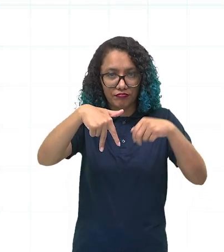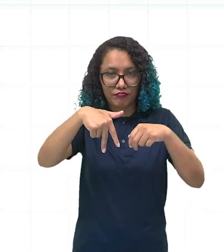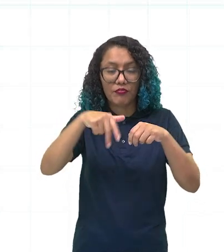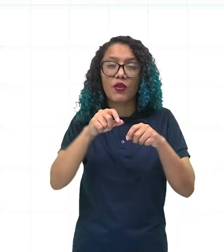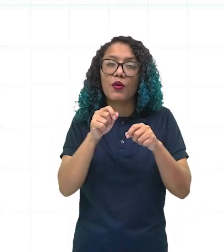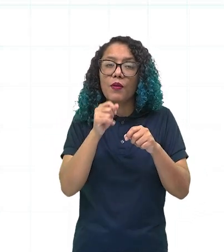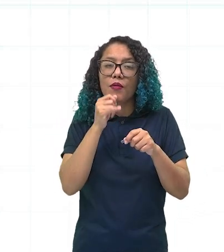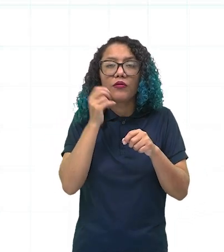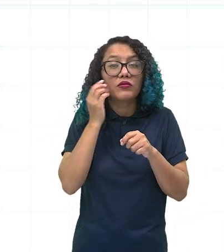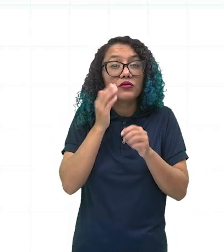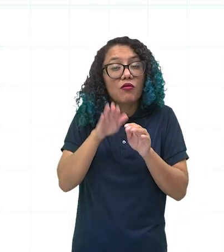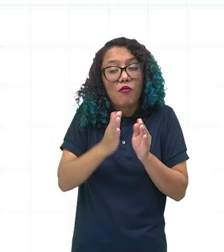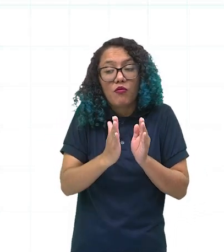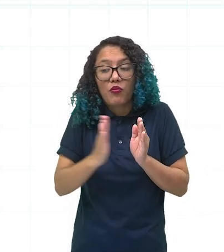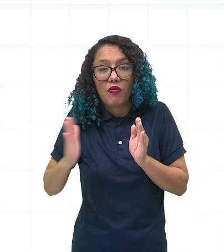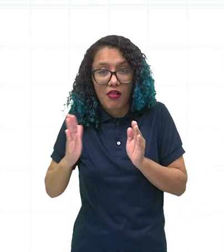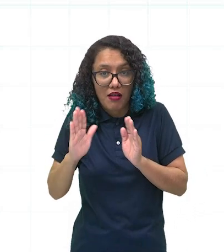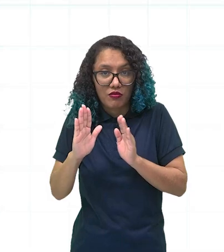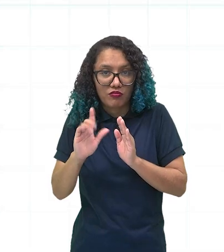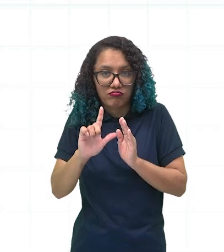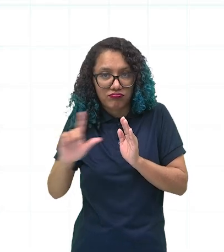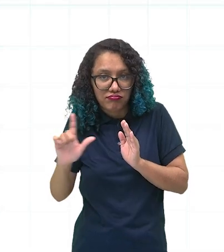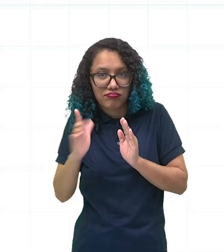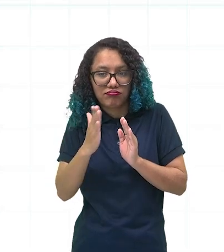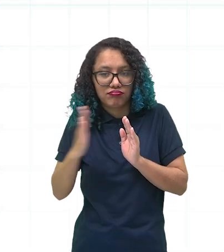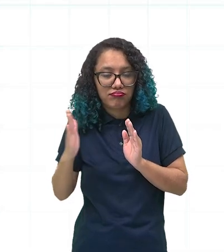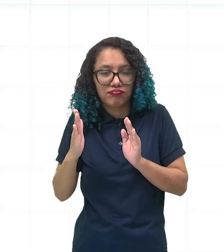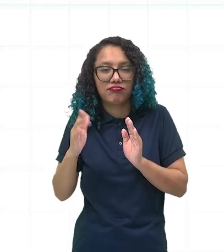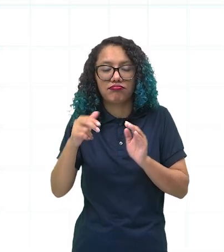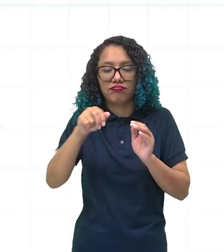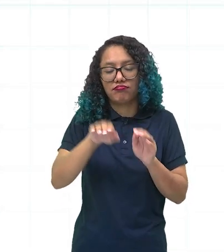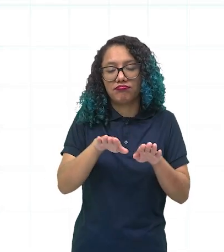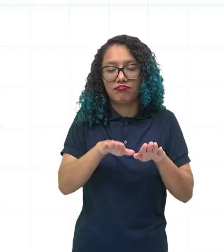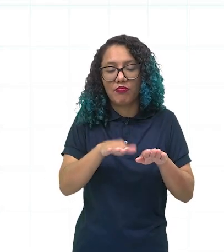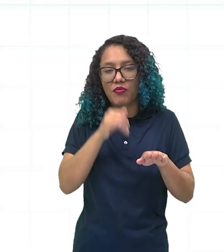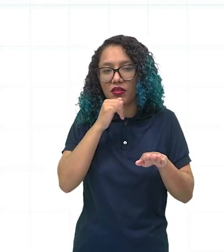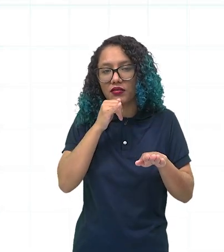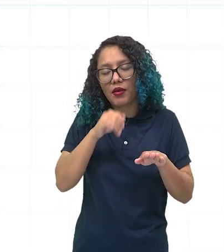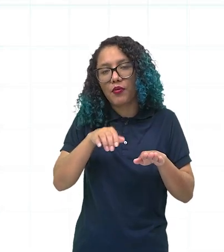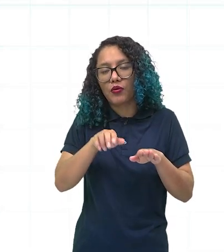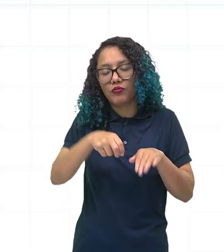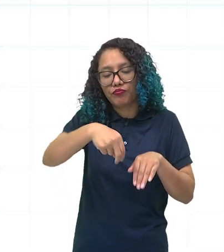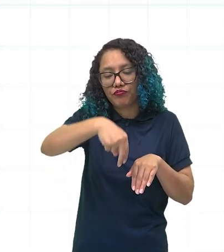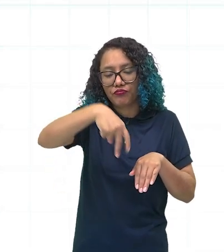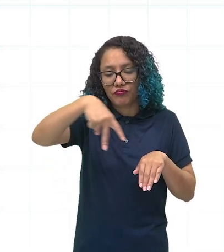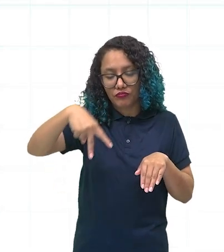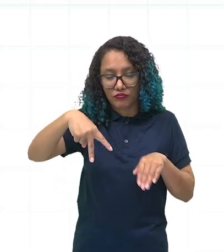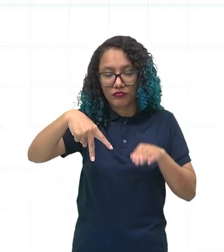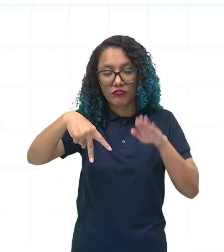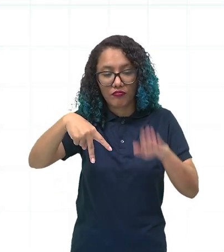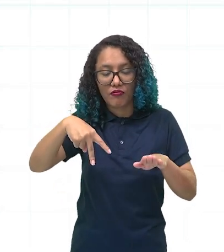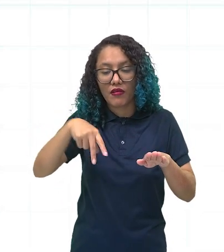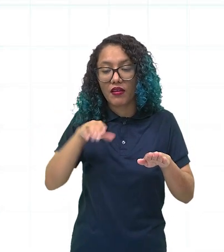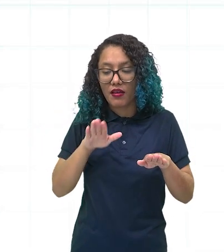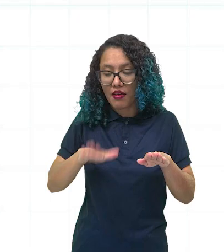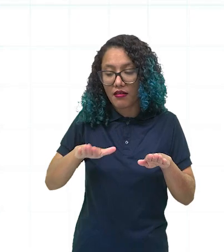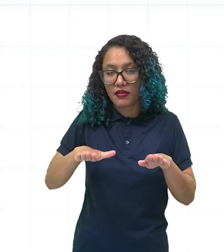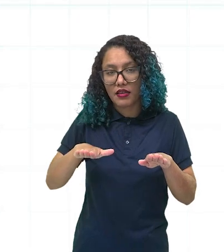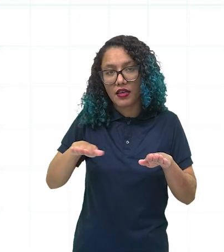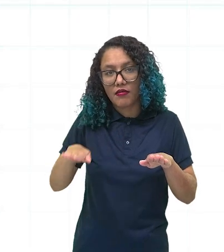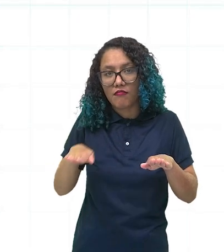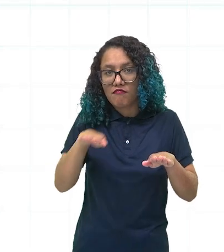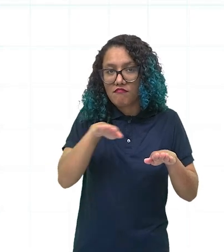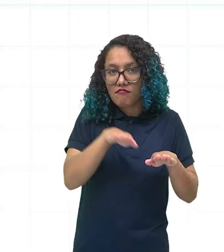esquerda lateralmente e, em seguida, aproximar a perna esquerda da direita, repetindo